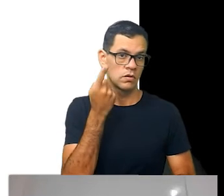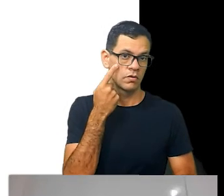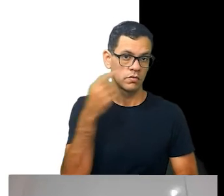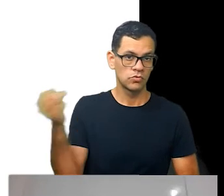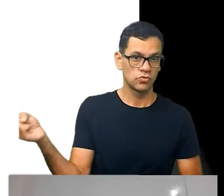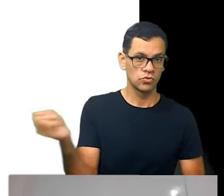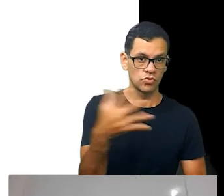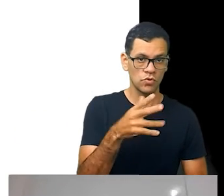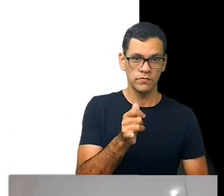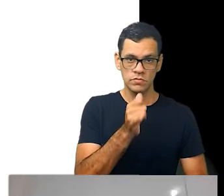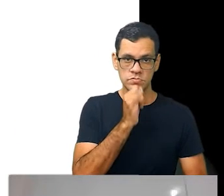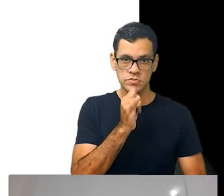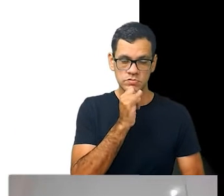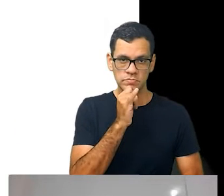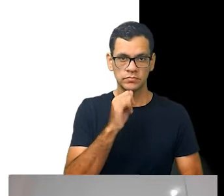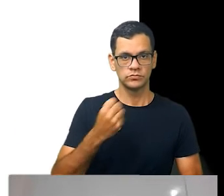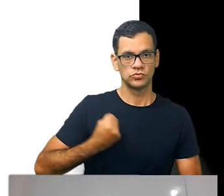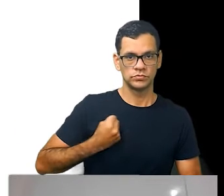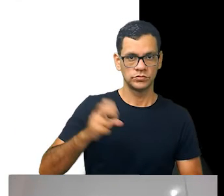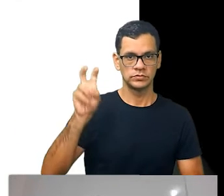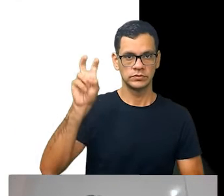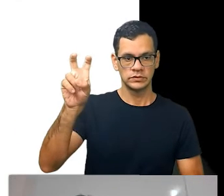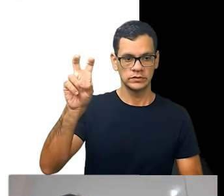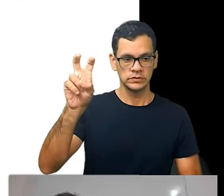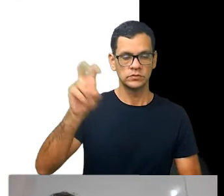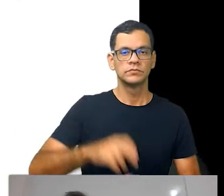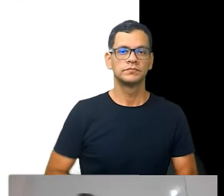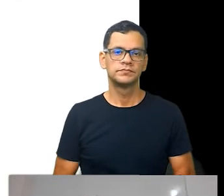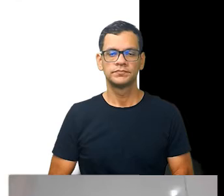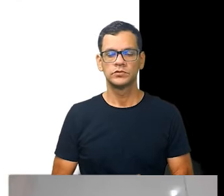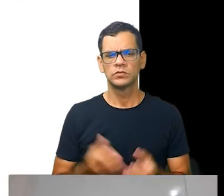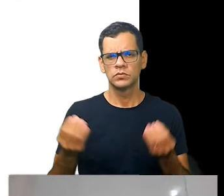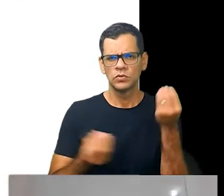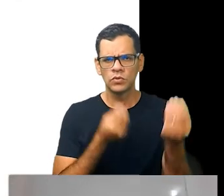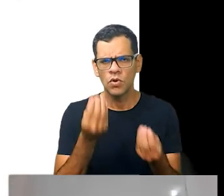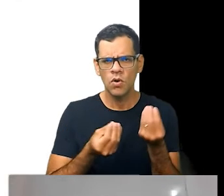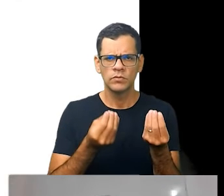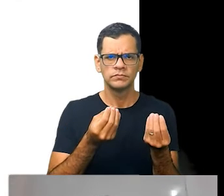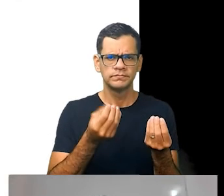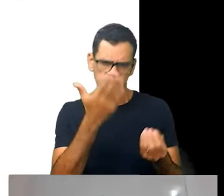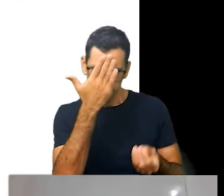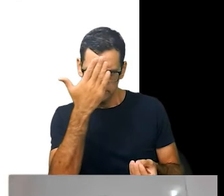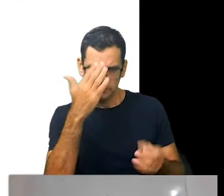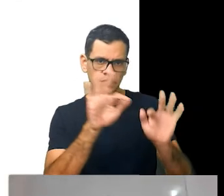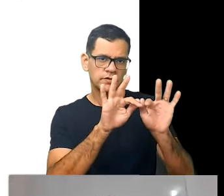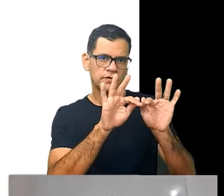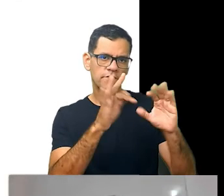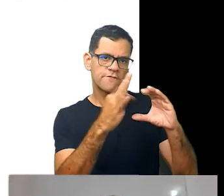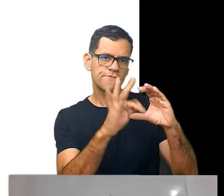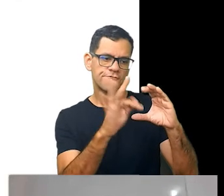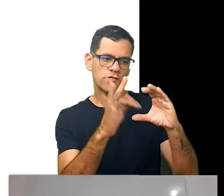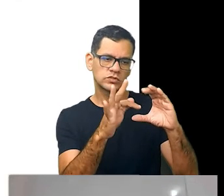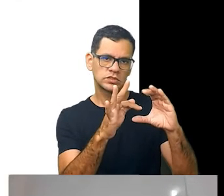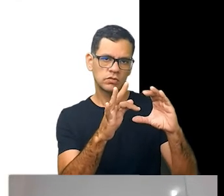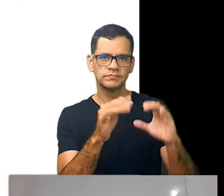Vamos continuar então, gente? Então agora nós vamos ver uma nova situação, a situação 5. Uma